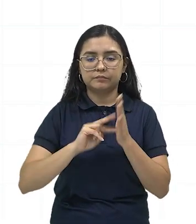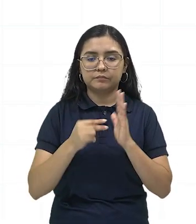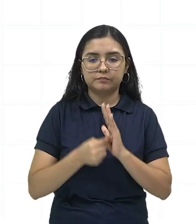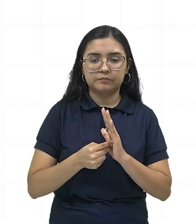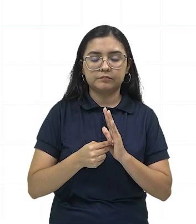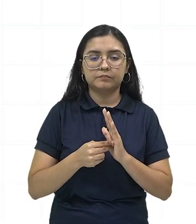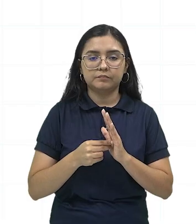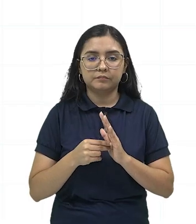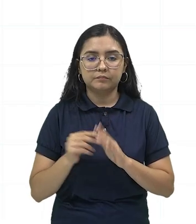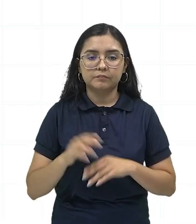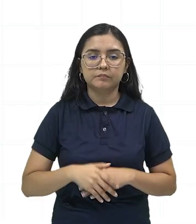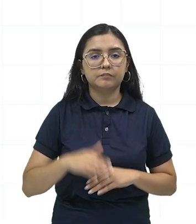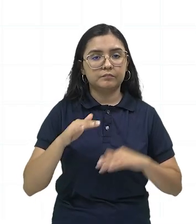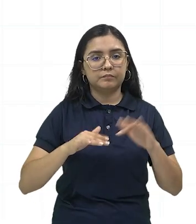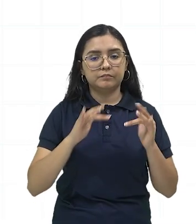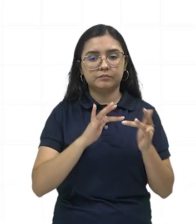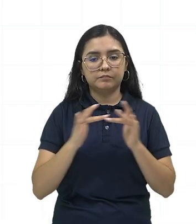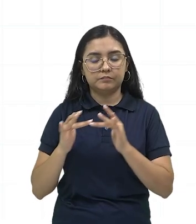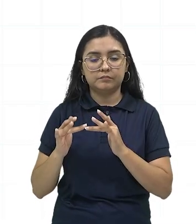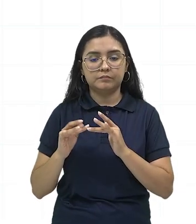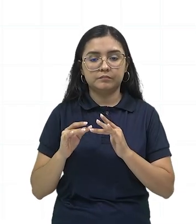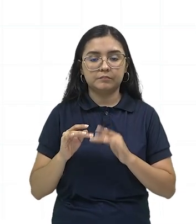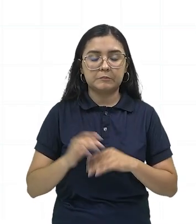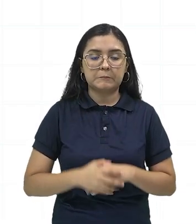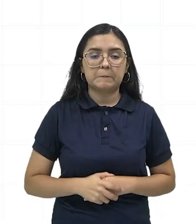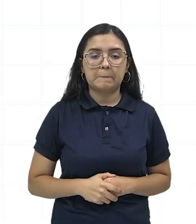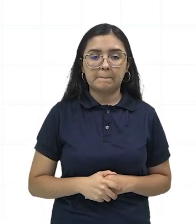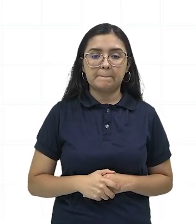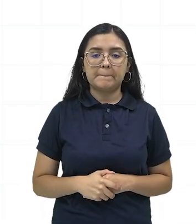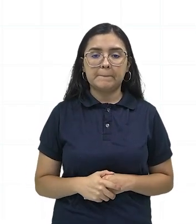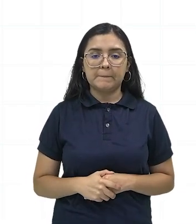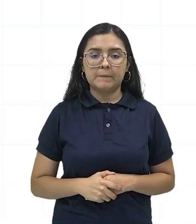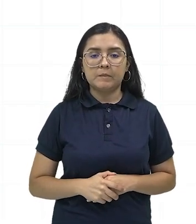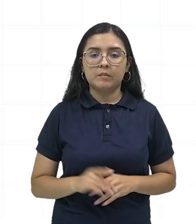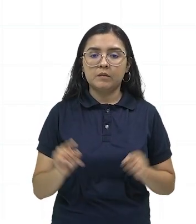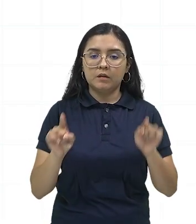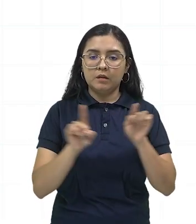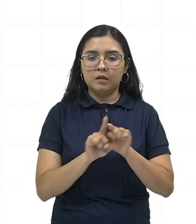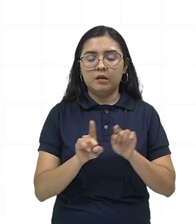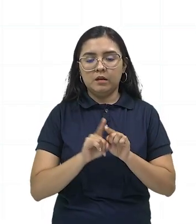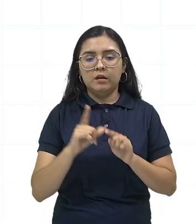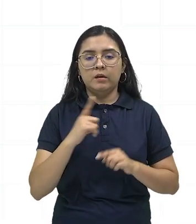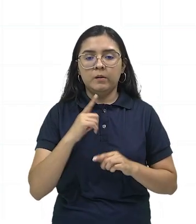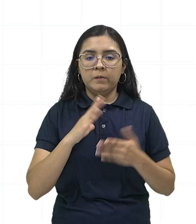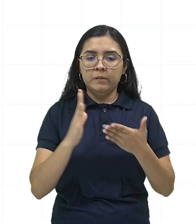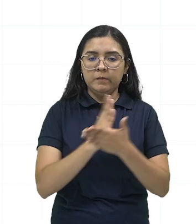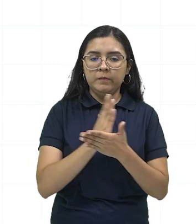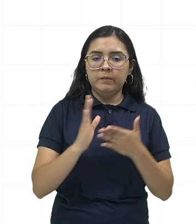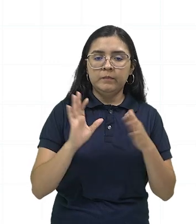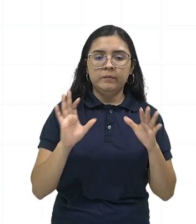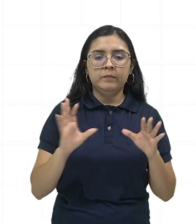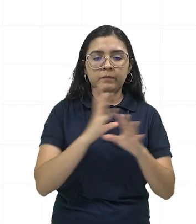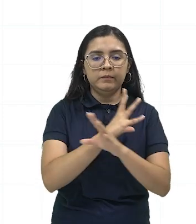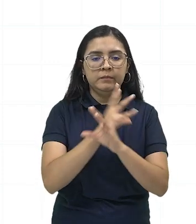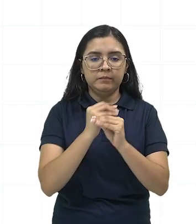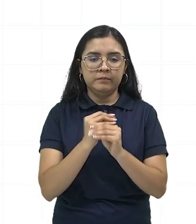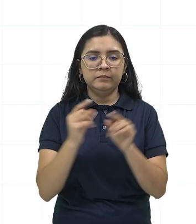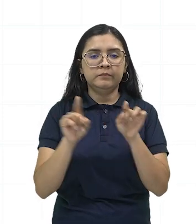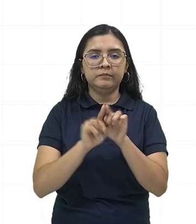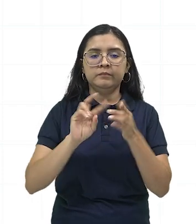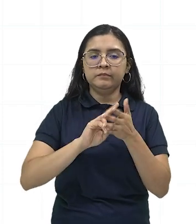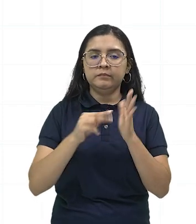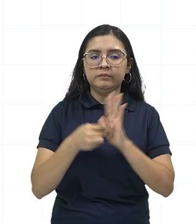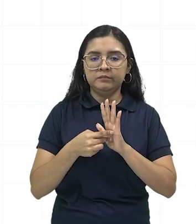com outro dependendo do contexto. No geral, nós temos a associação entre algumas conjunções e o sentido que ela passa, como